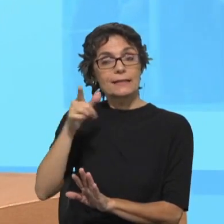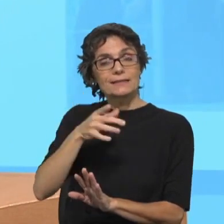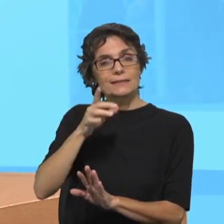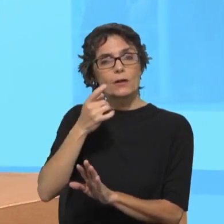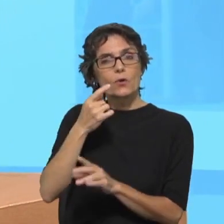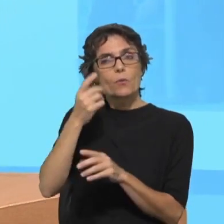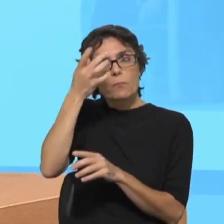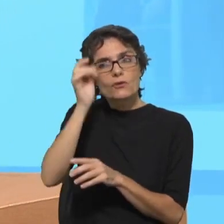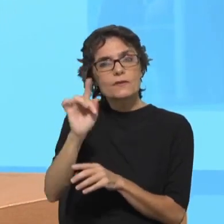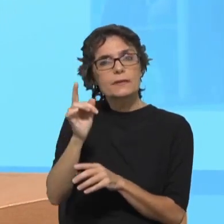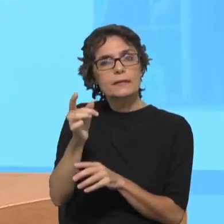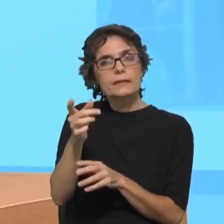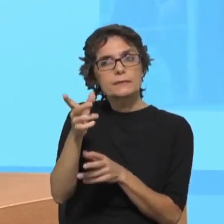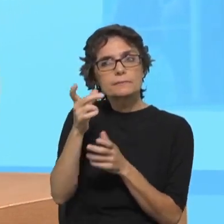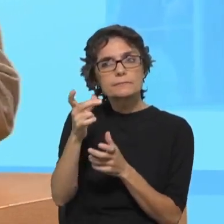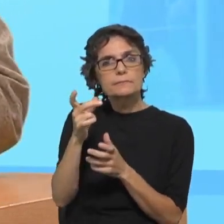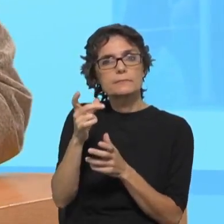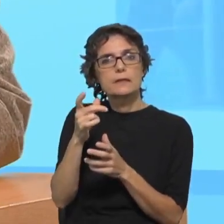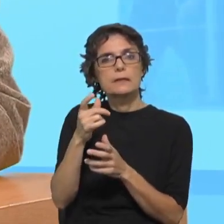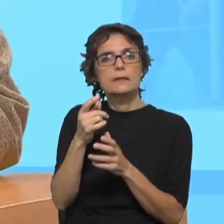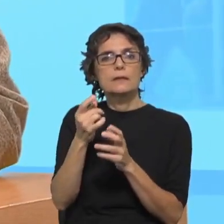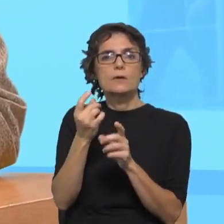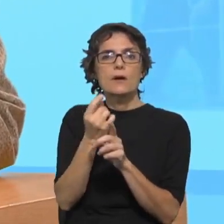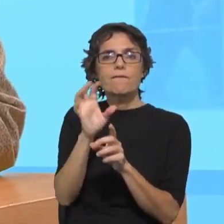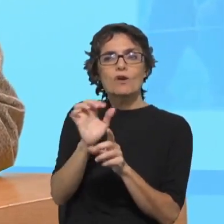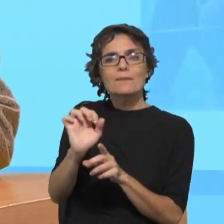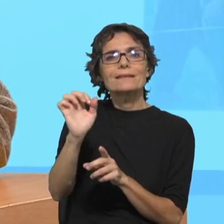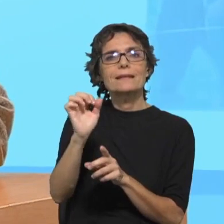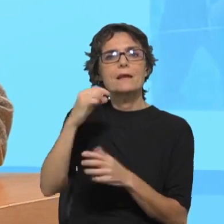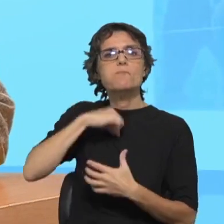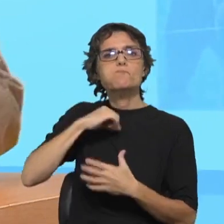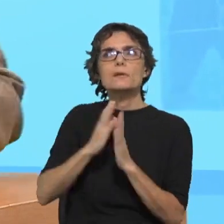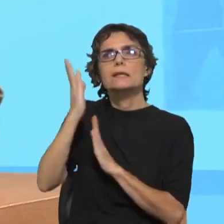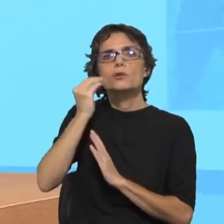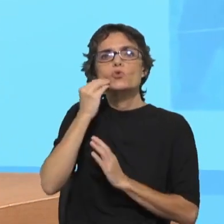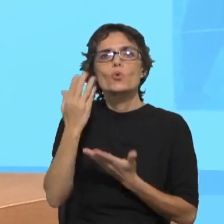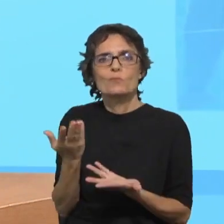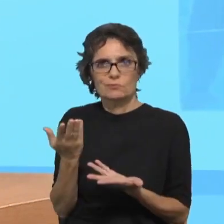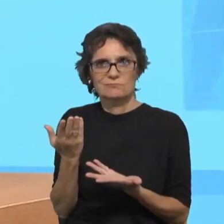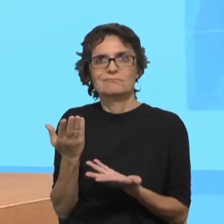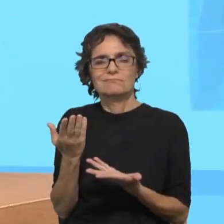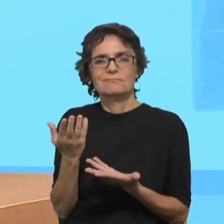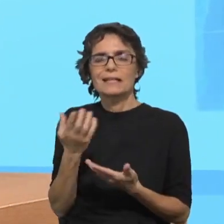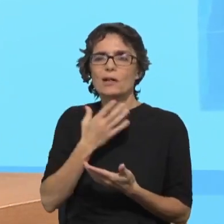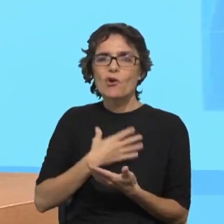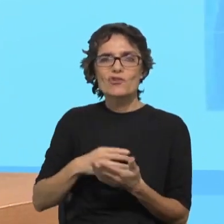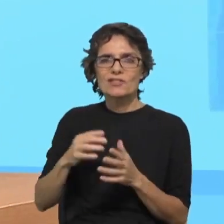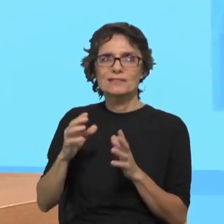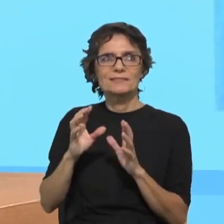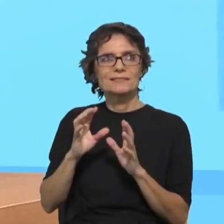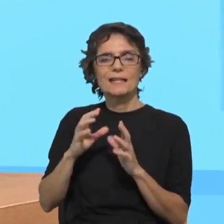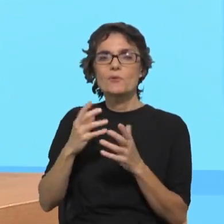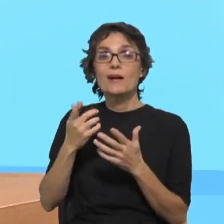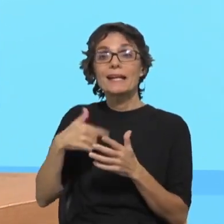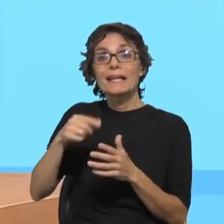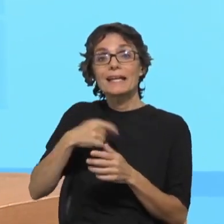por tentar cumprir os mandamentos, por gostar de fazer parte do rebanho de Deus. Era isso que eu